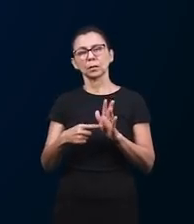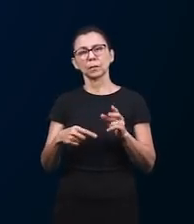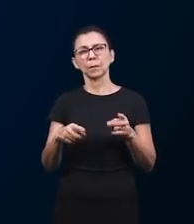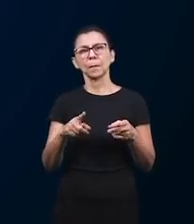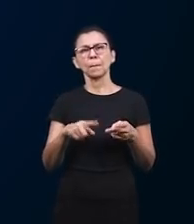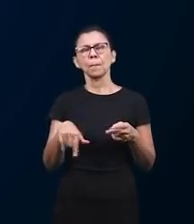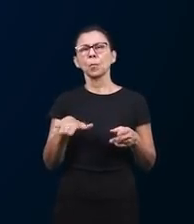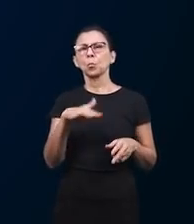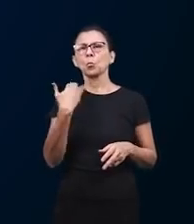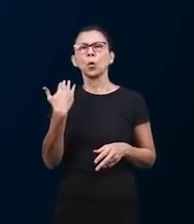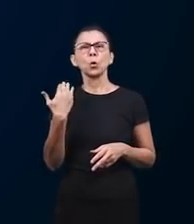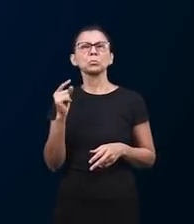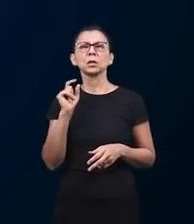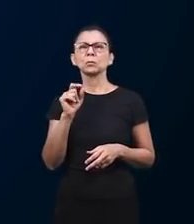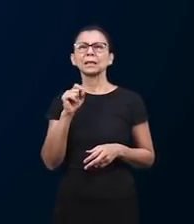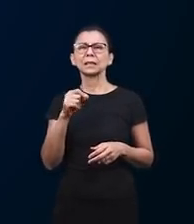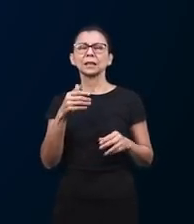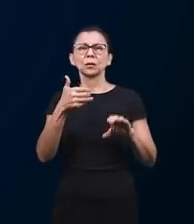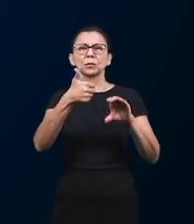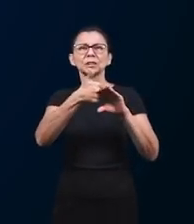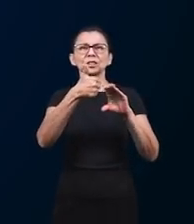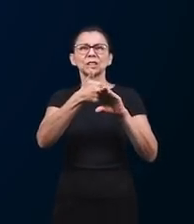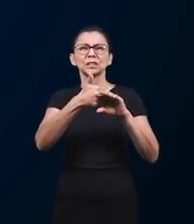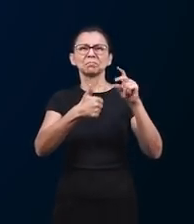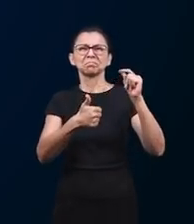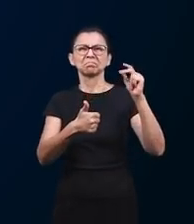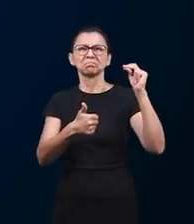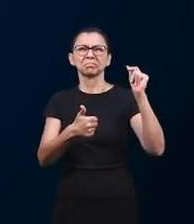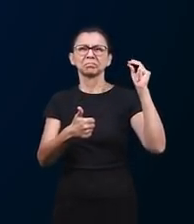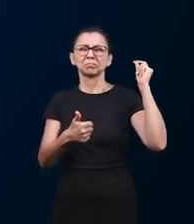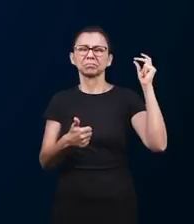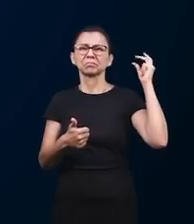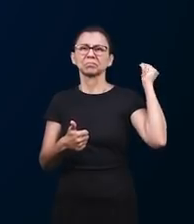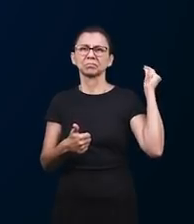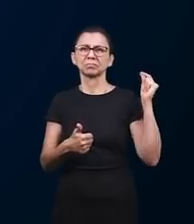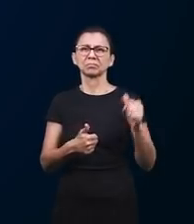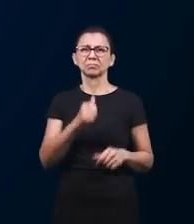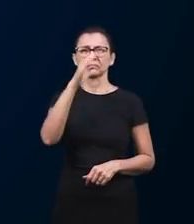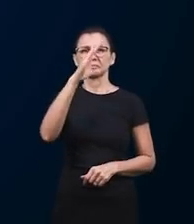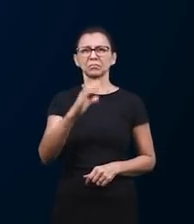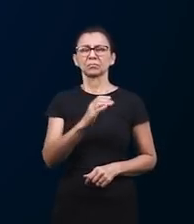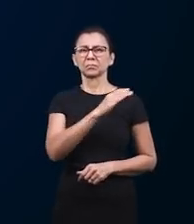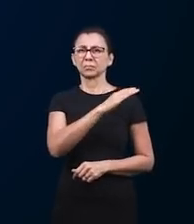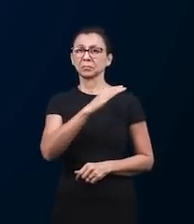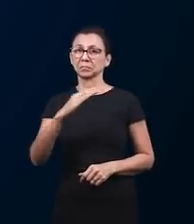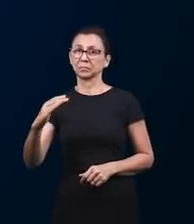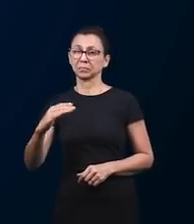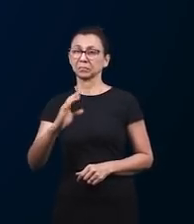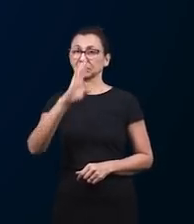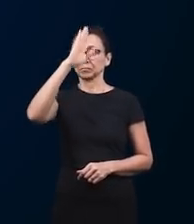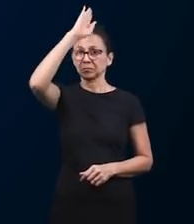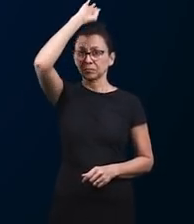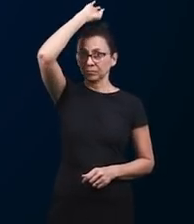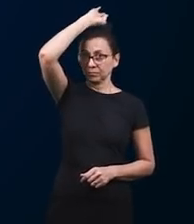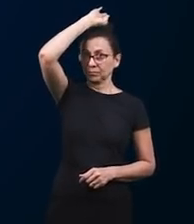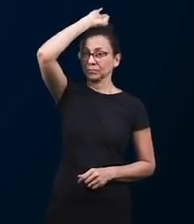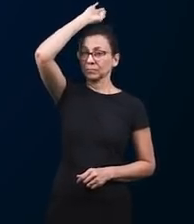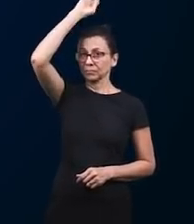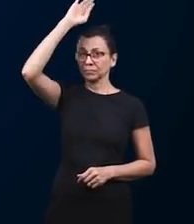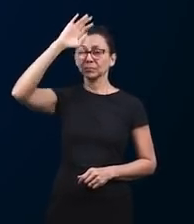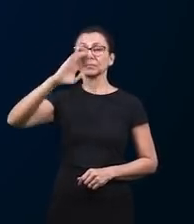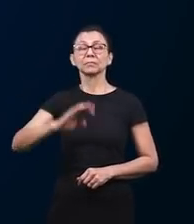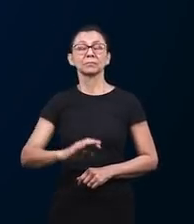o cristianismo da época, representado pela igreja oficial da época, onde a igreja